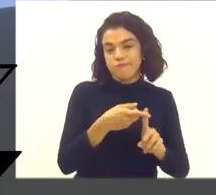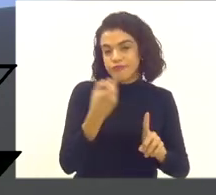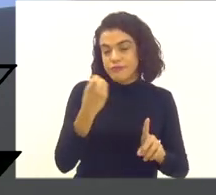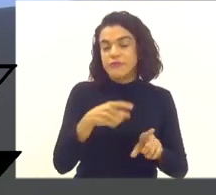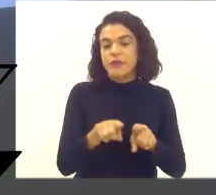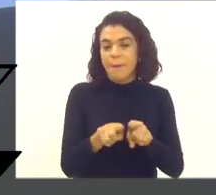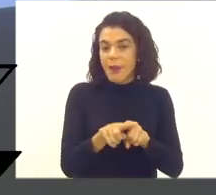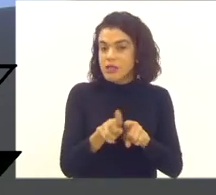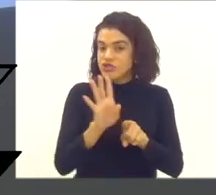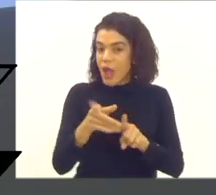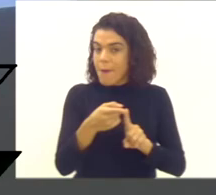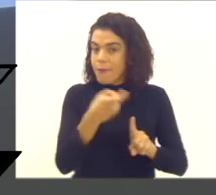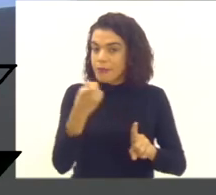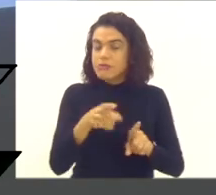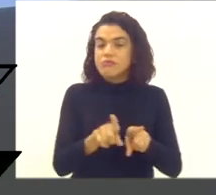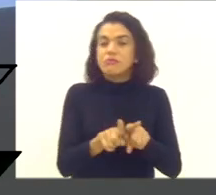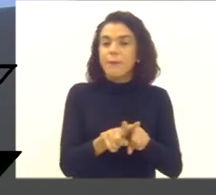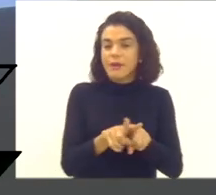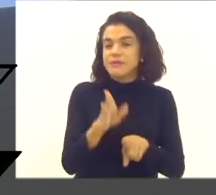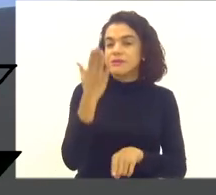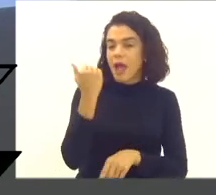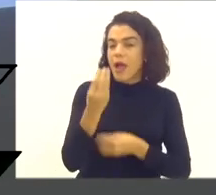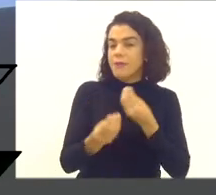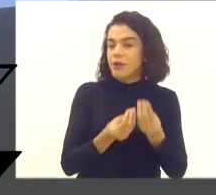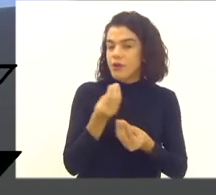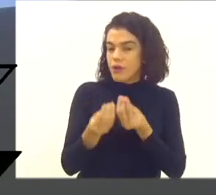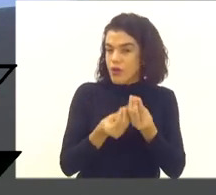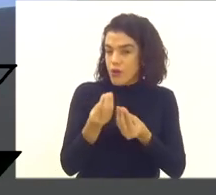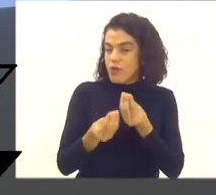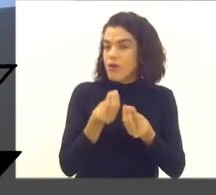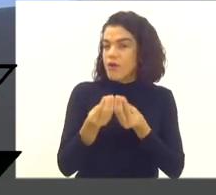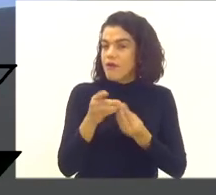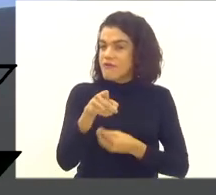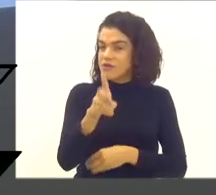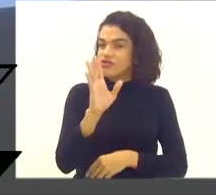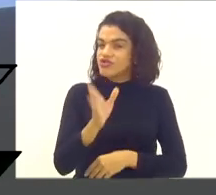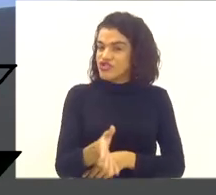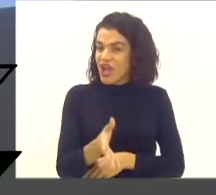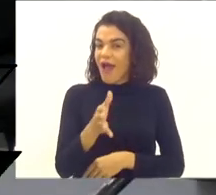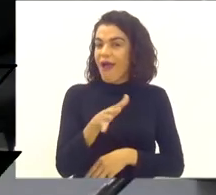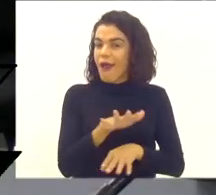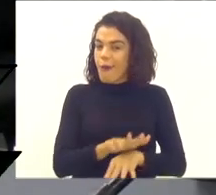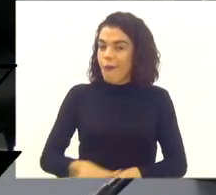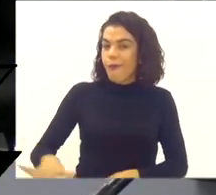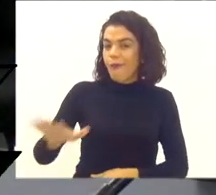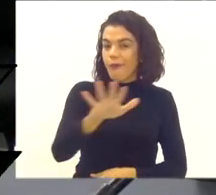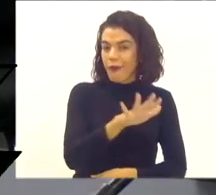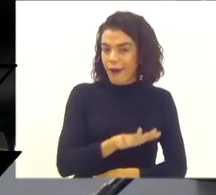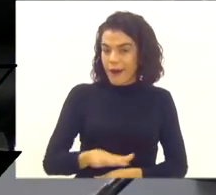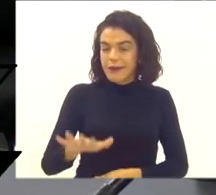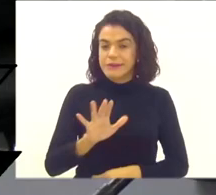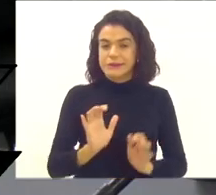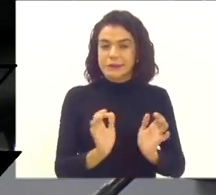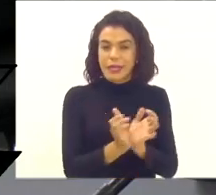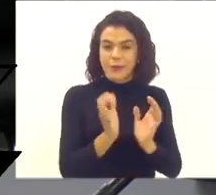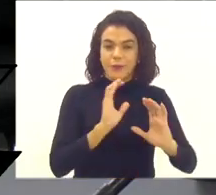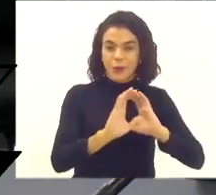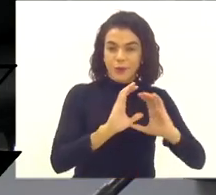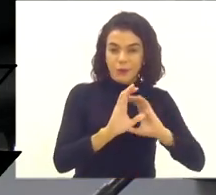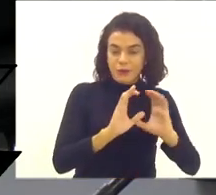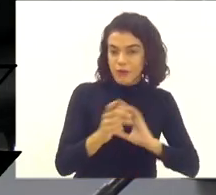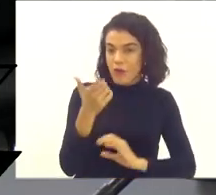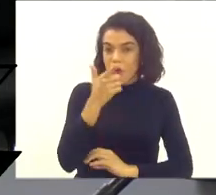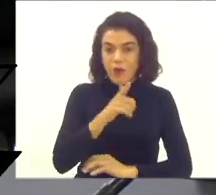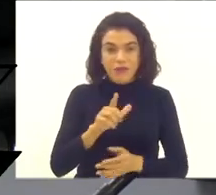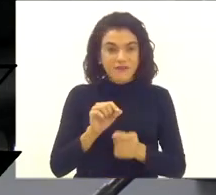já recebeu um ataque desses botes sabe que você gera um caos generalizado aí nas equipes de comunicação você